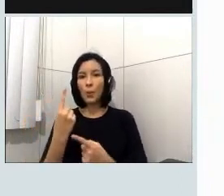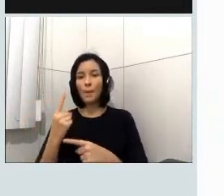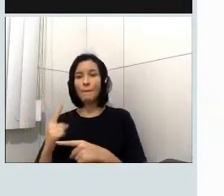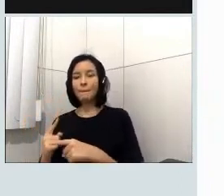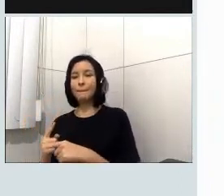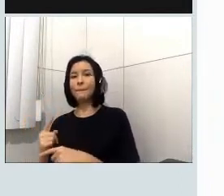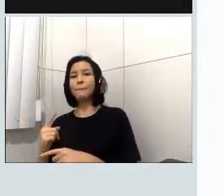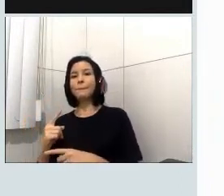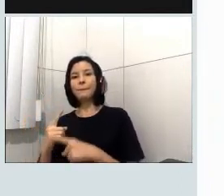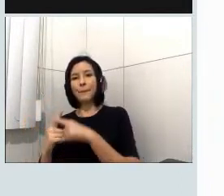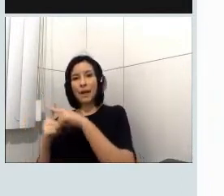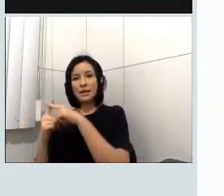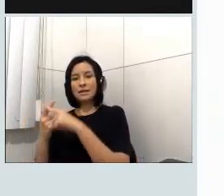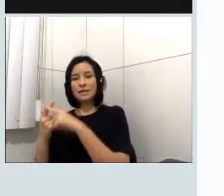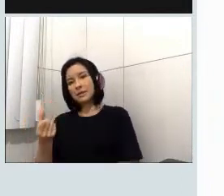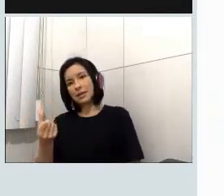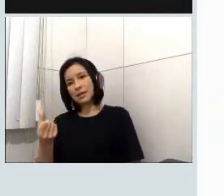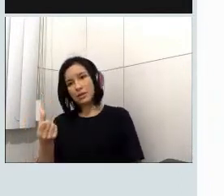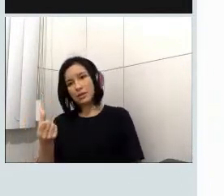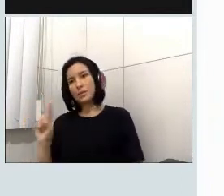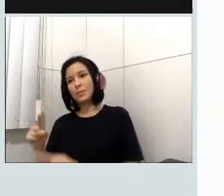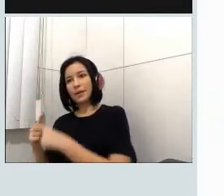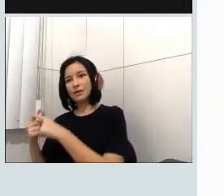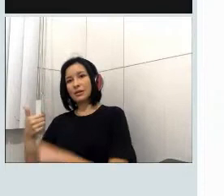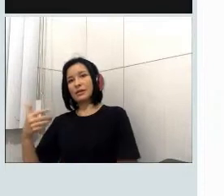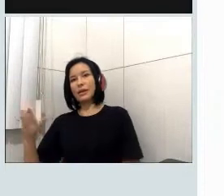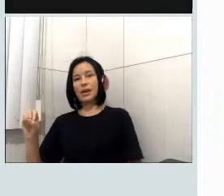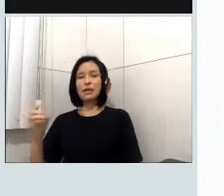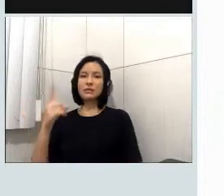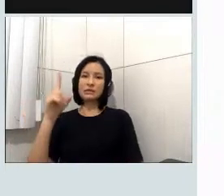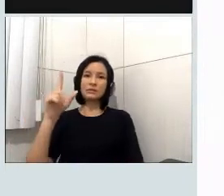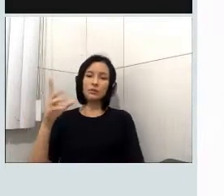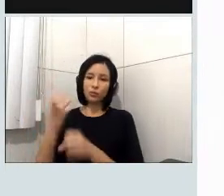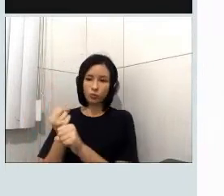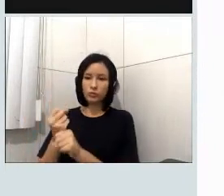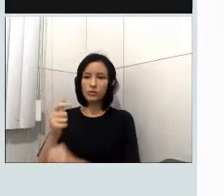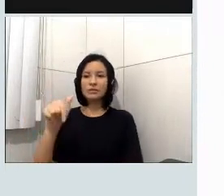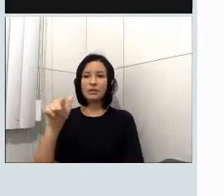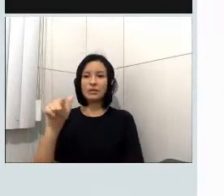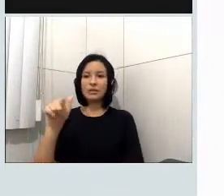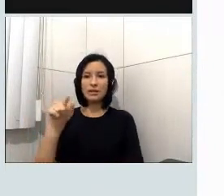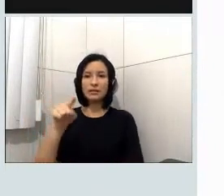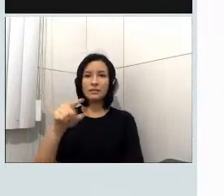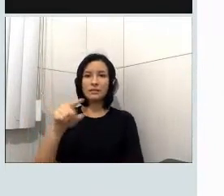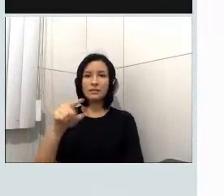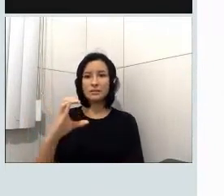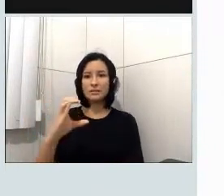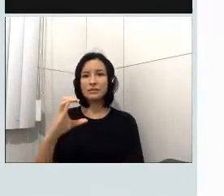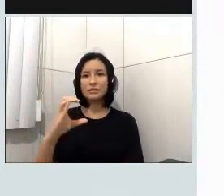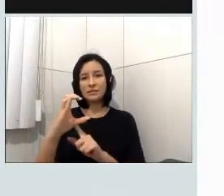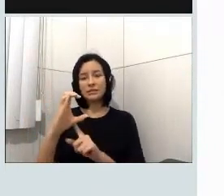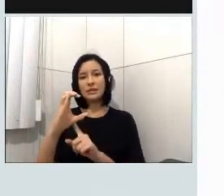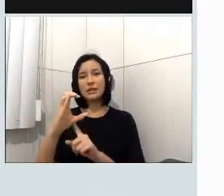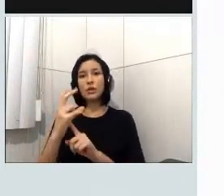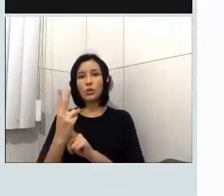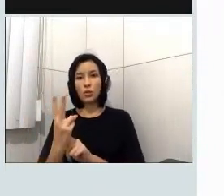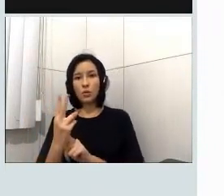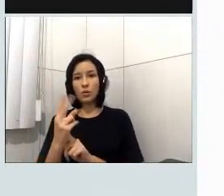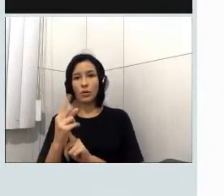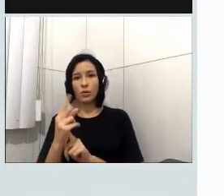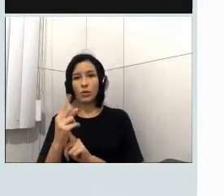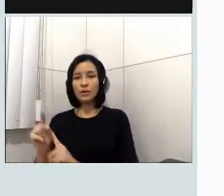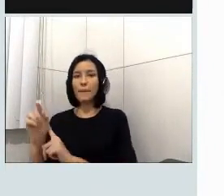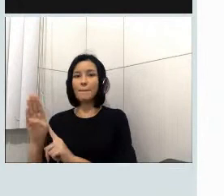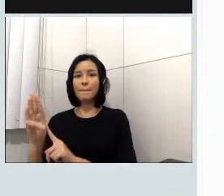mais 10 é igual a 17. Quando o B for 2, C tem que ser 9. Quando o B for